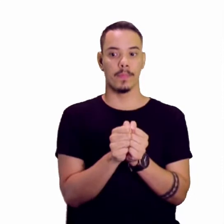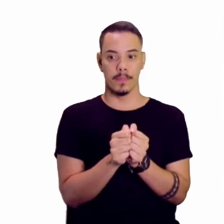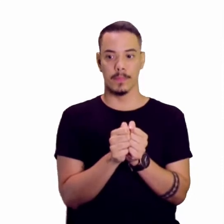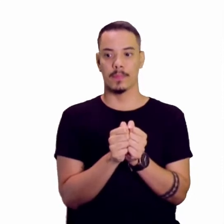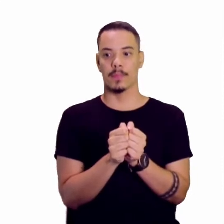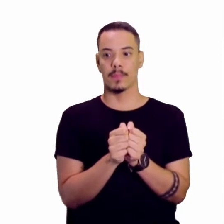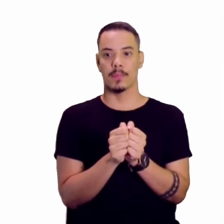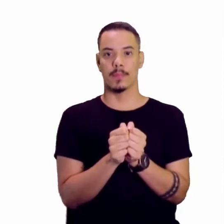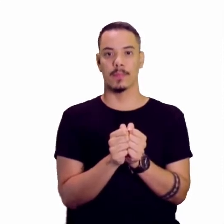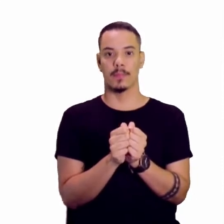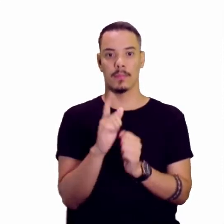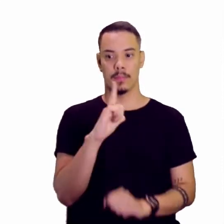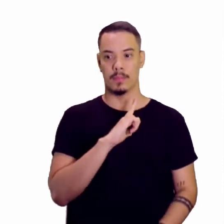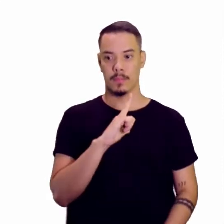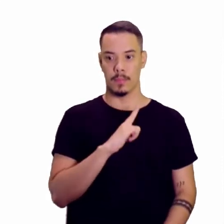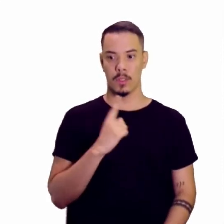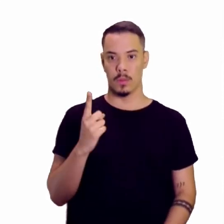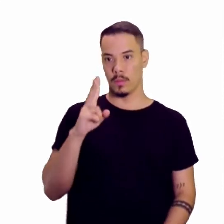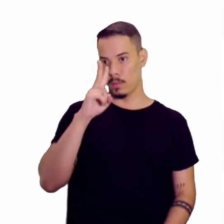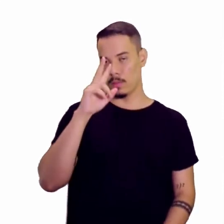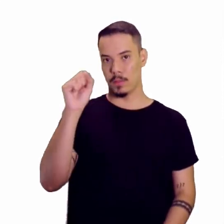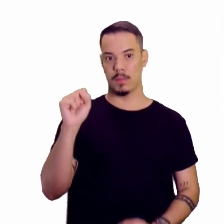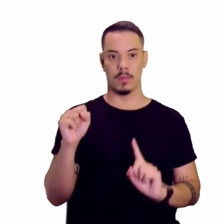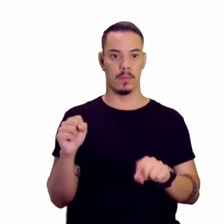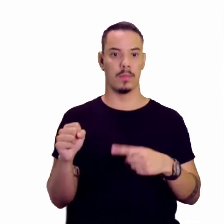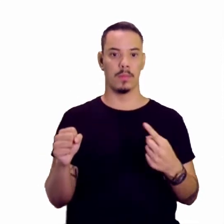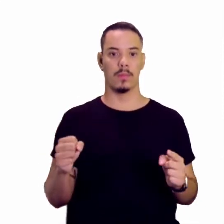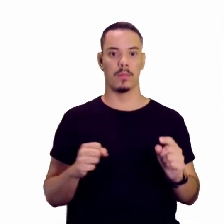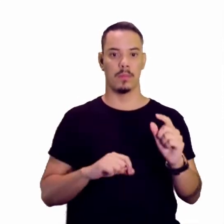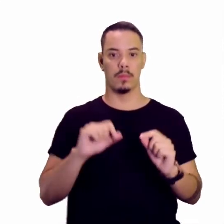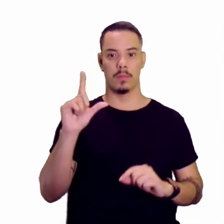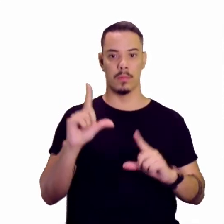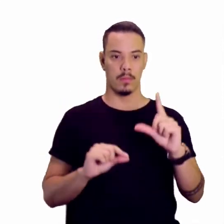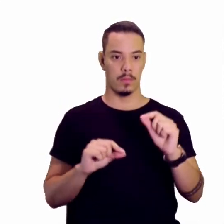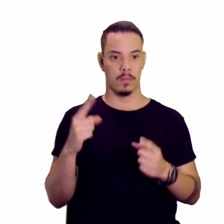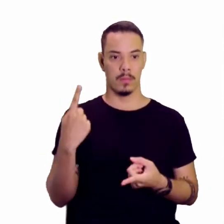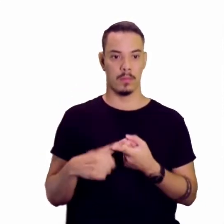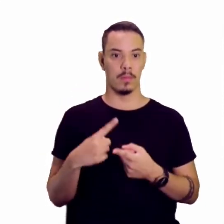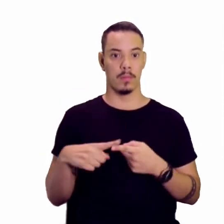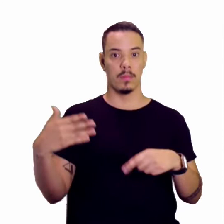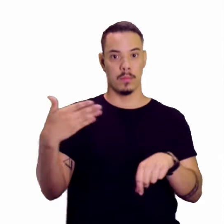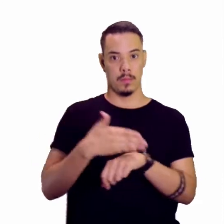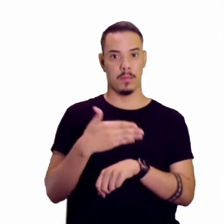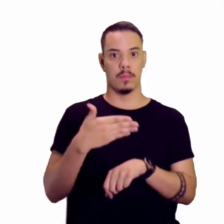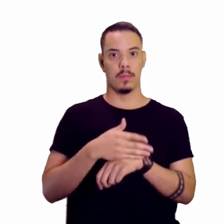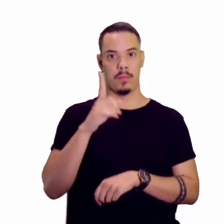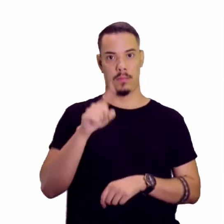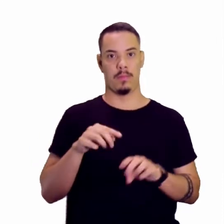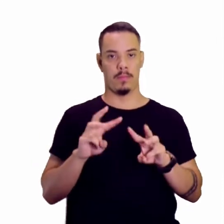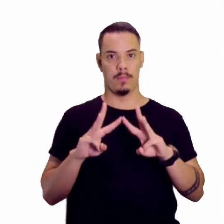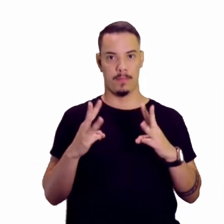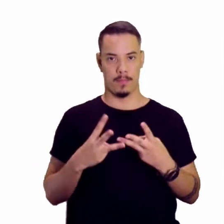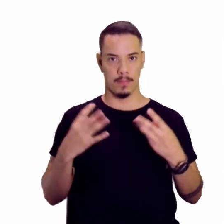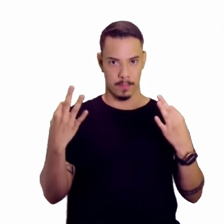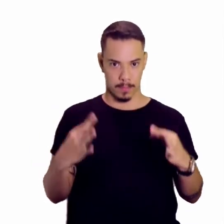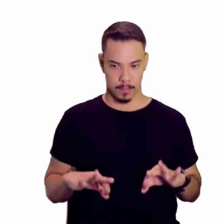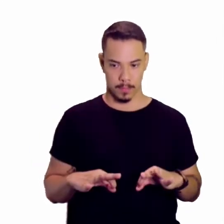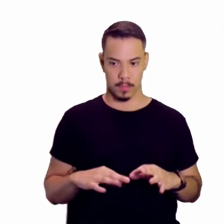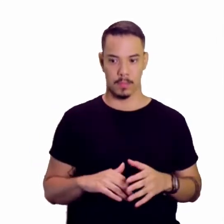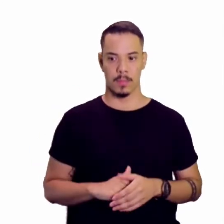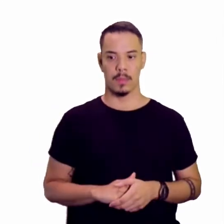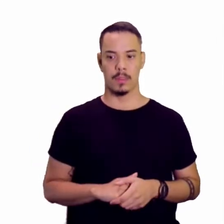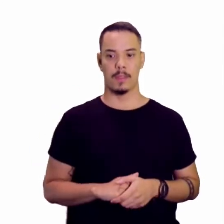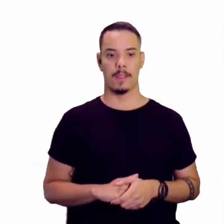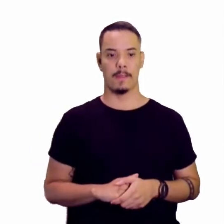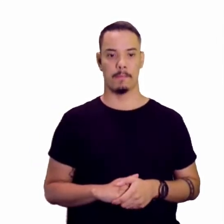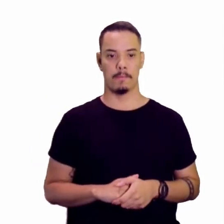aceleração. Aplicou outra força, tem outra aceleração. De maneira proporcional, de tal maneira que quem é constante é a massa, né? Exatamente.